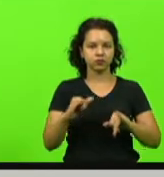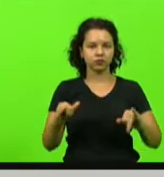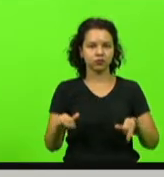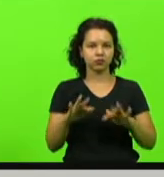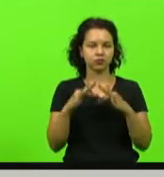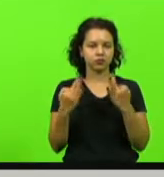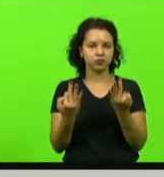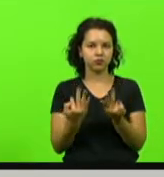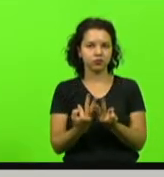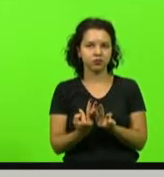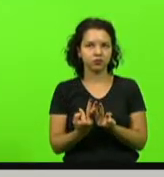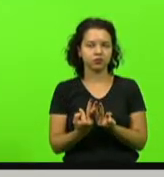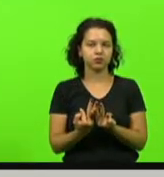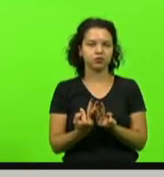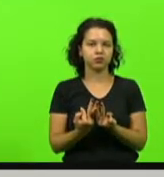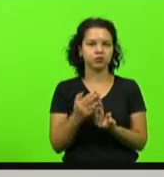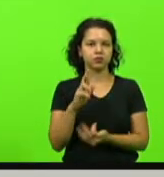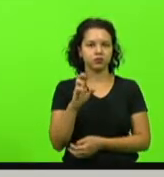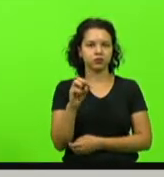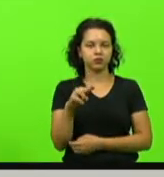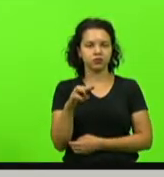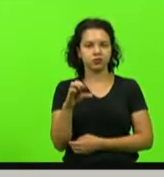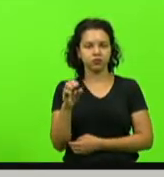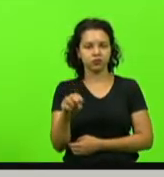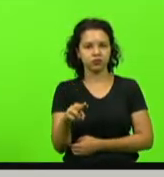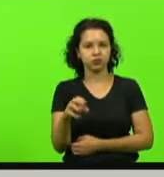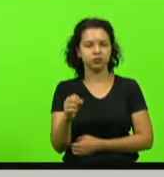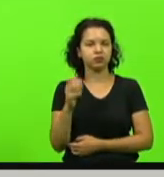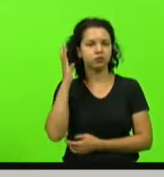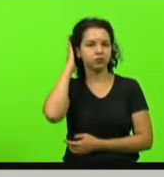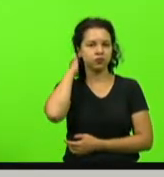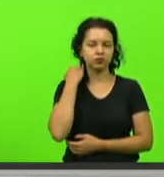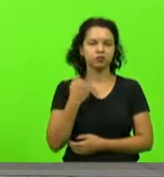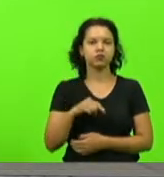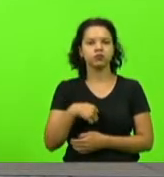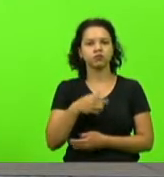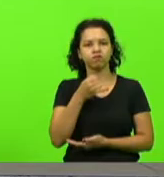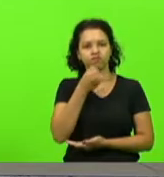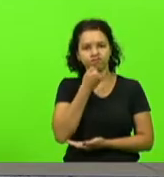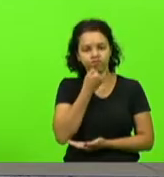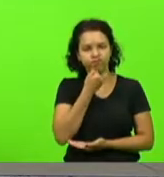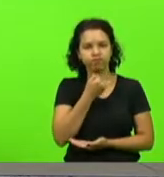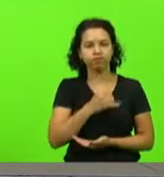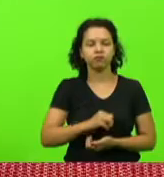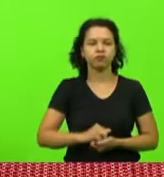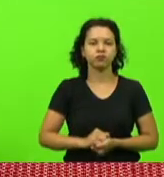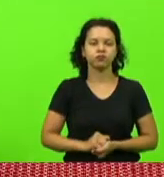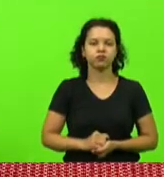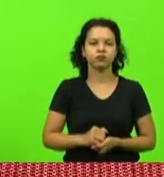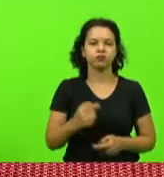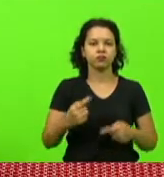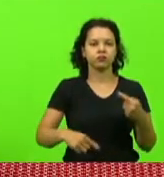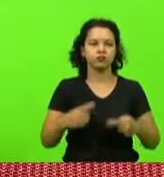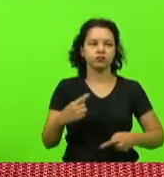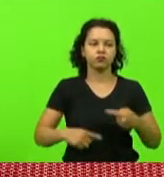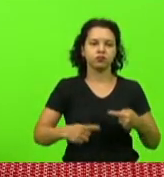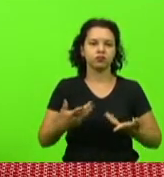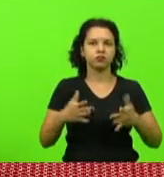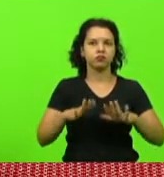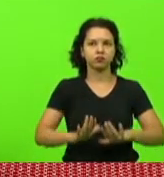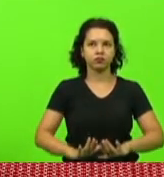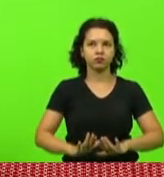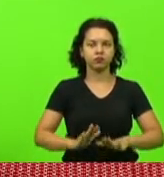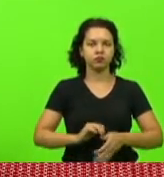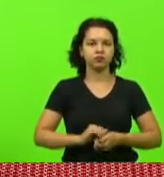do senhor Ronaldo da Silva pesar pelo seu falecimento. Em discussão, não havendo quem queira